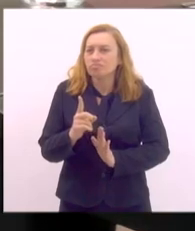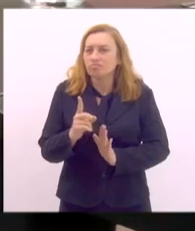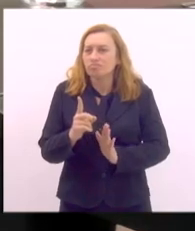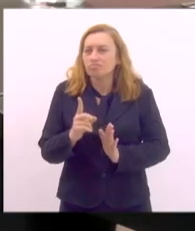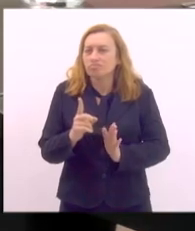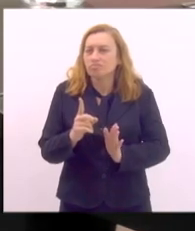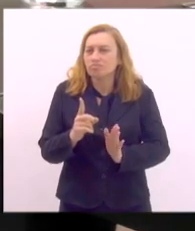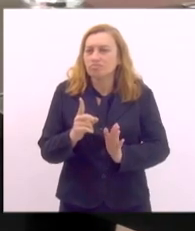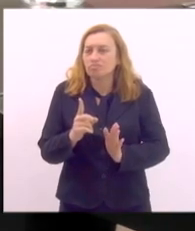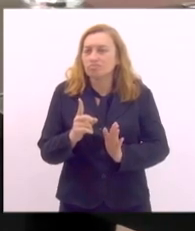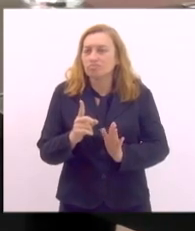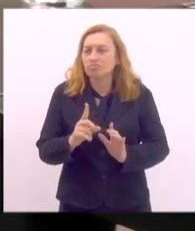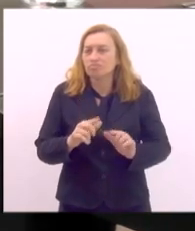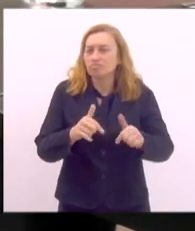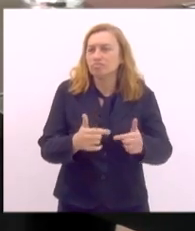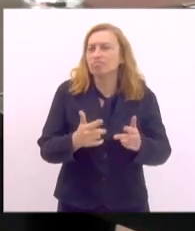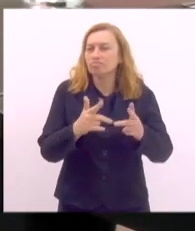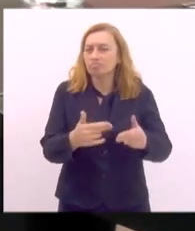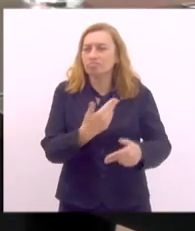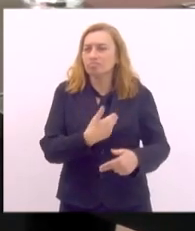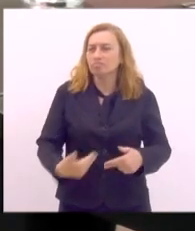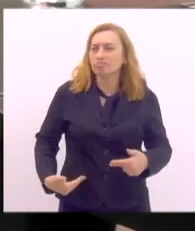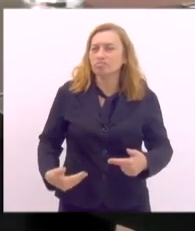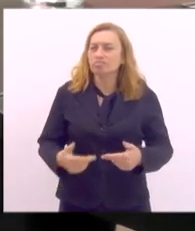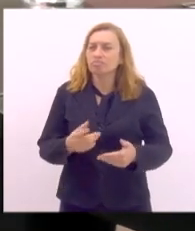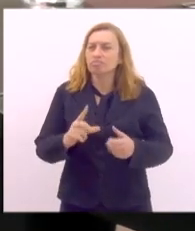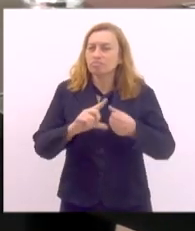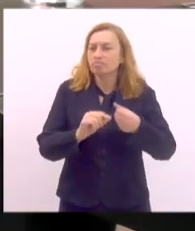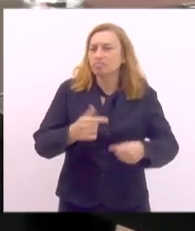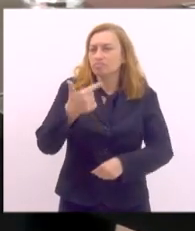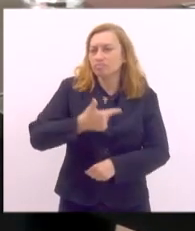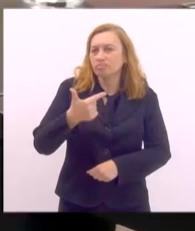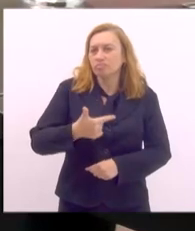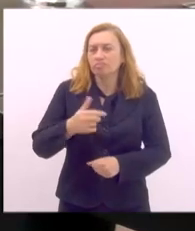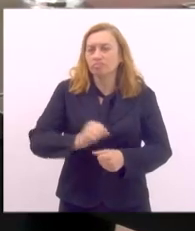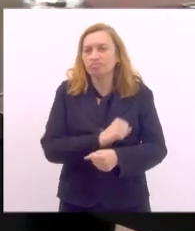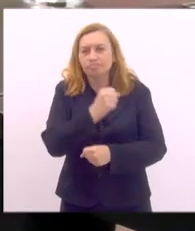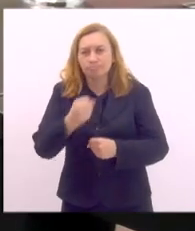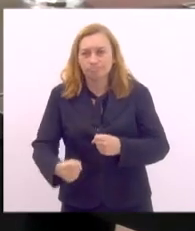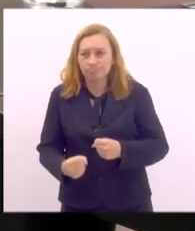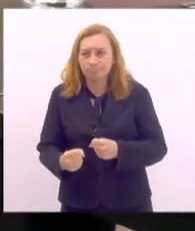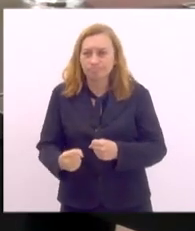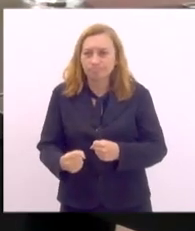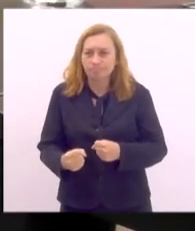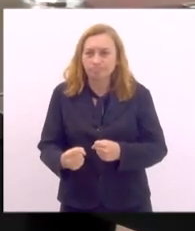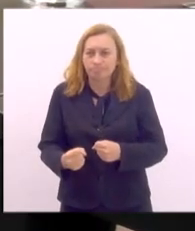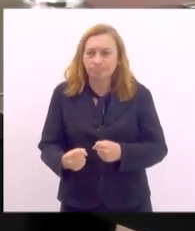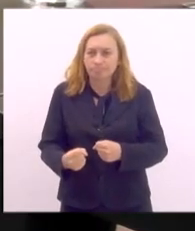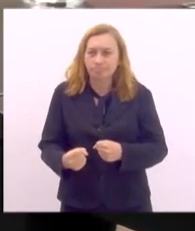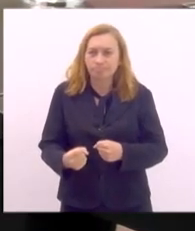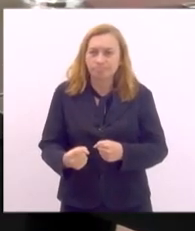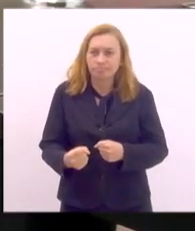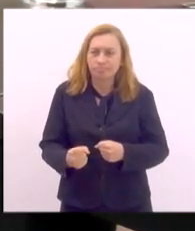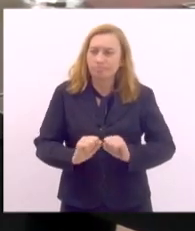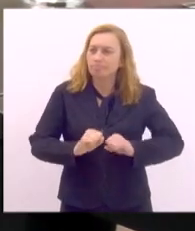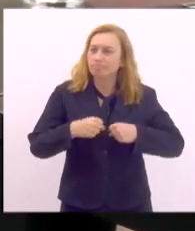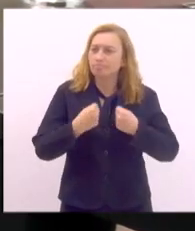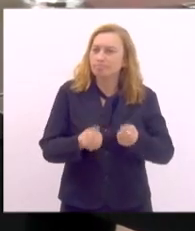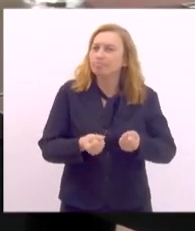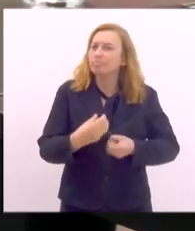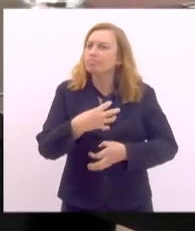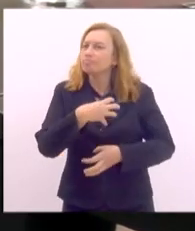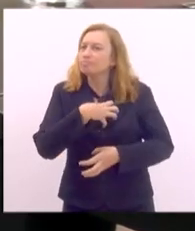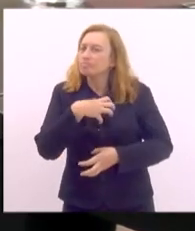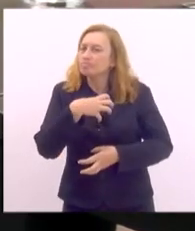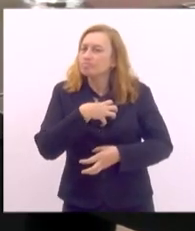colocado. No artigo 2º, manter o poder público envidará esforços no sentido